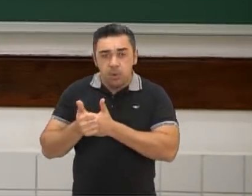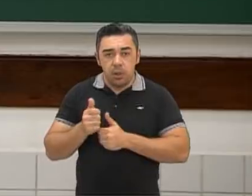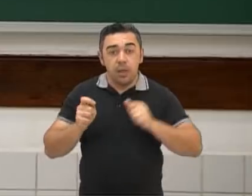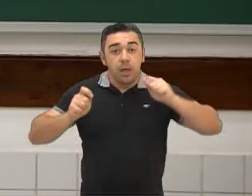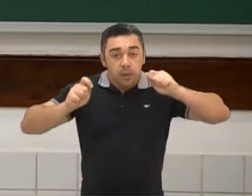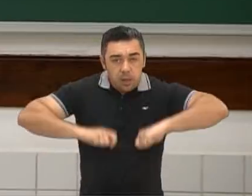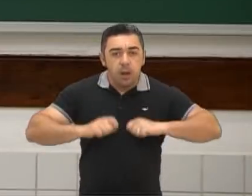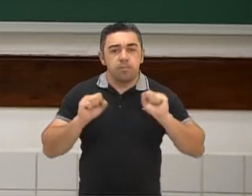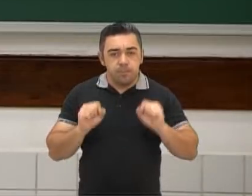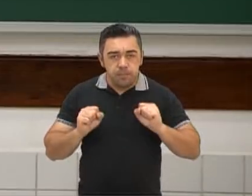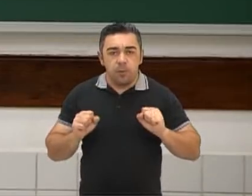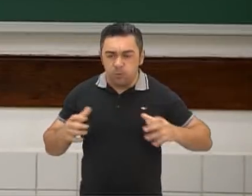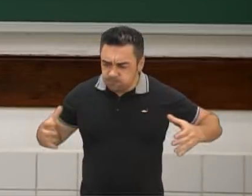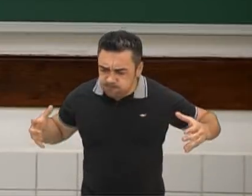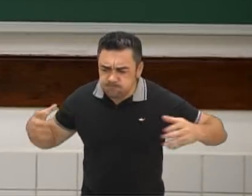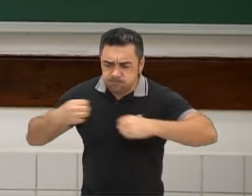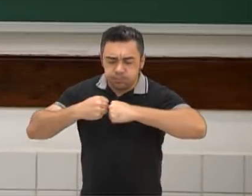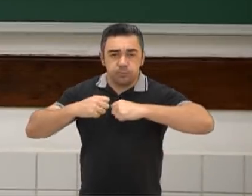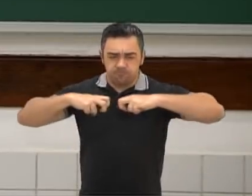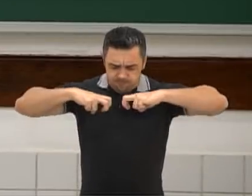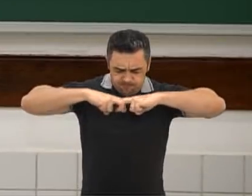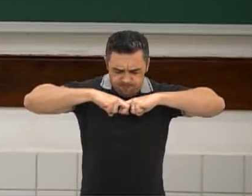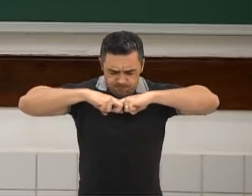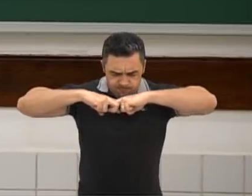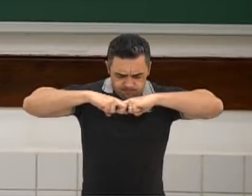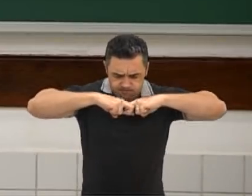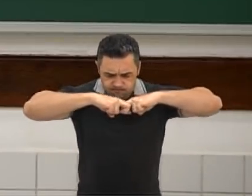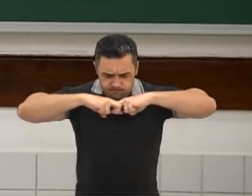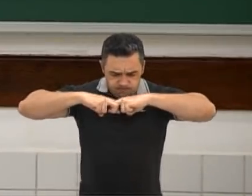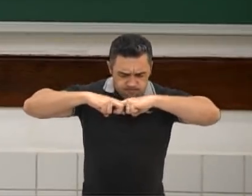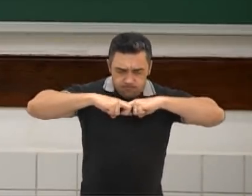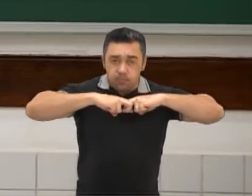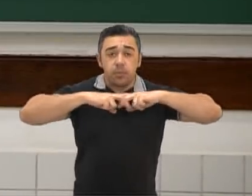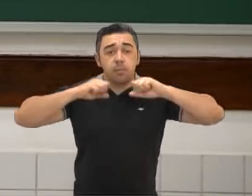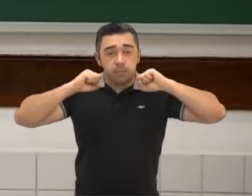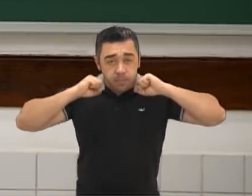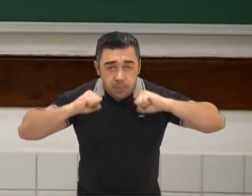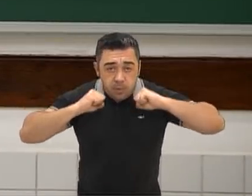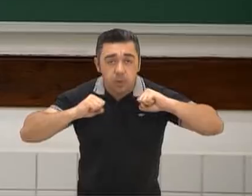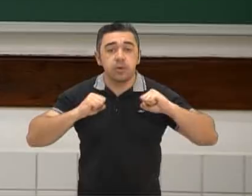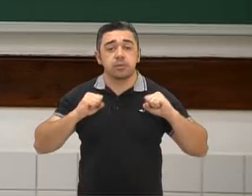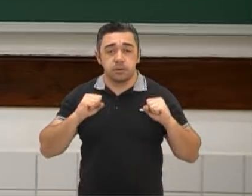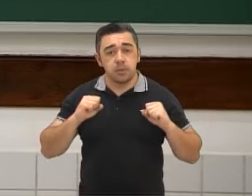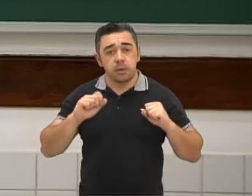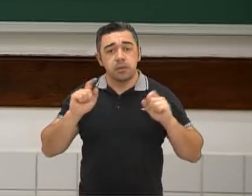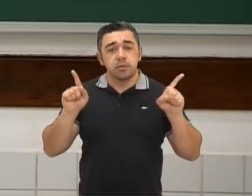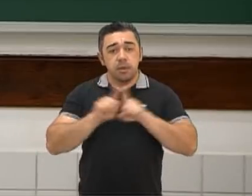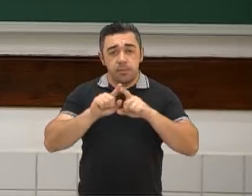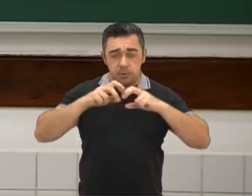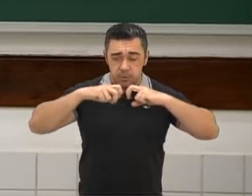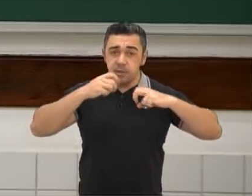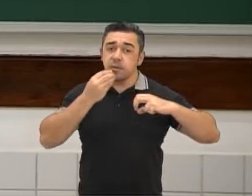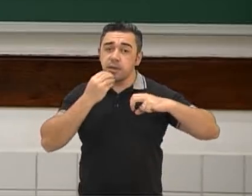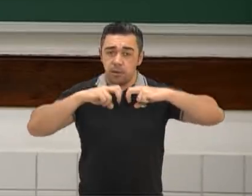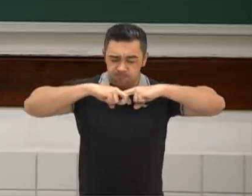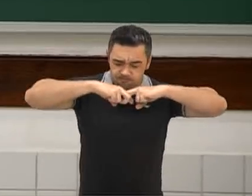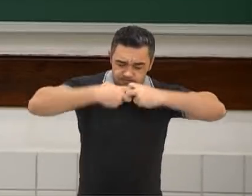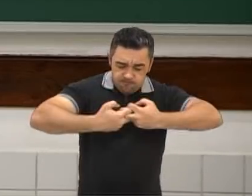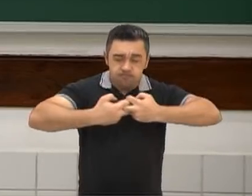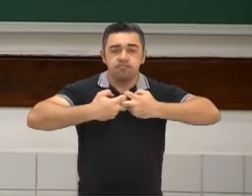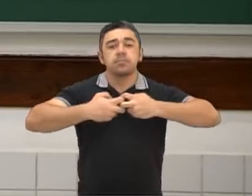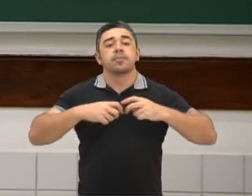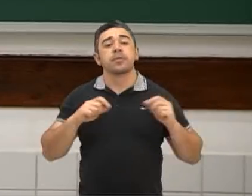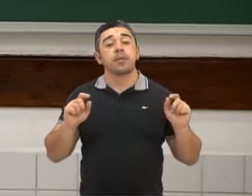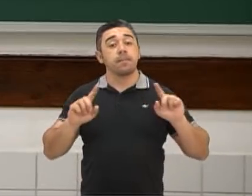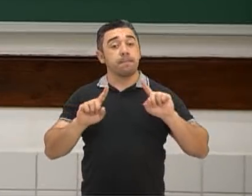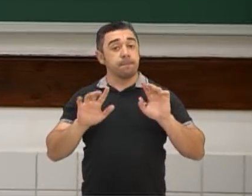permitido segurar um determinado atleta durante o jogo e até derrubá-lo no chão, tá? Mas isso